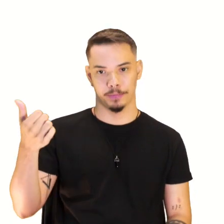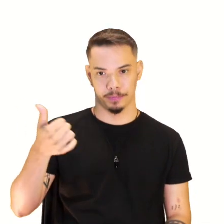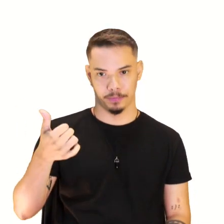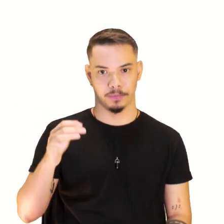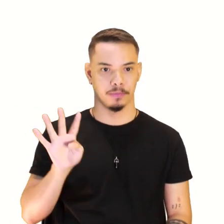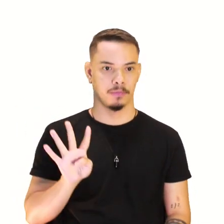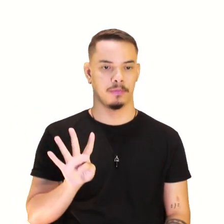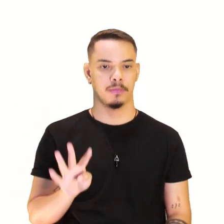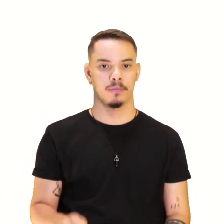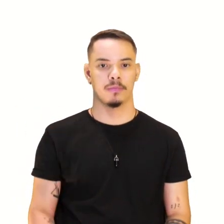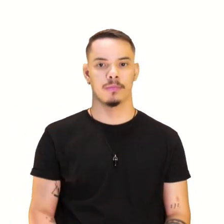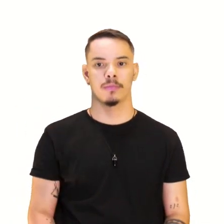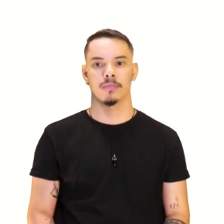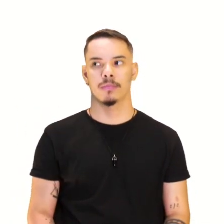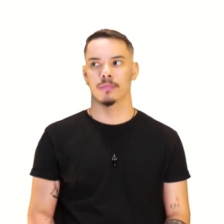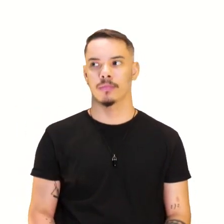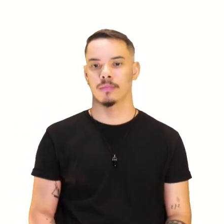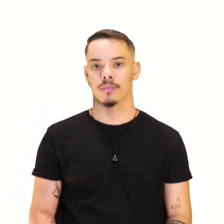é 4.